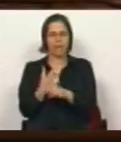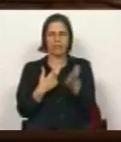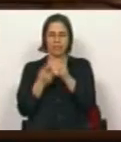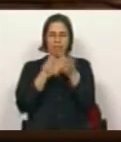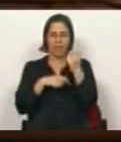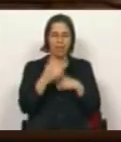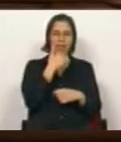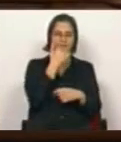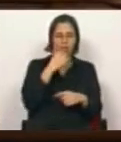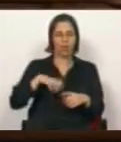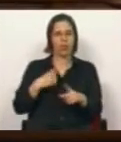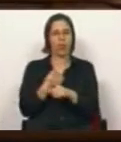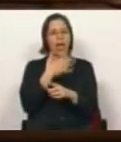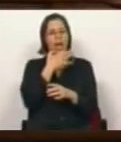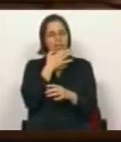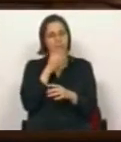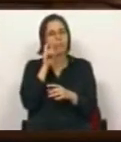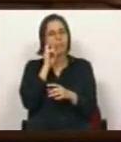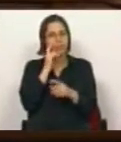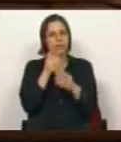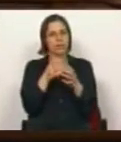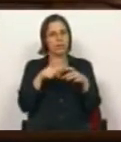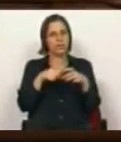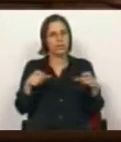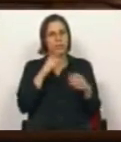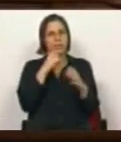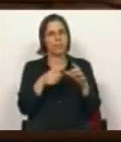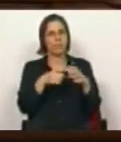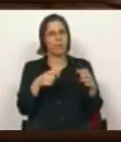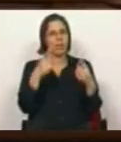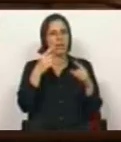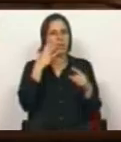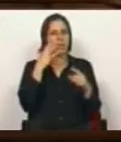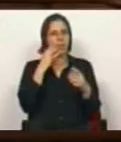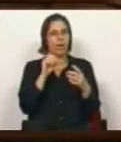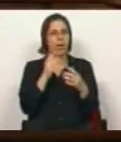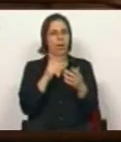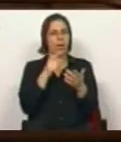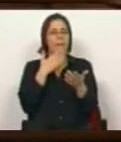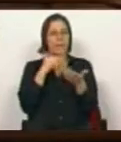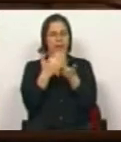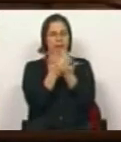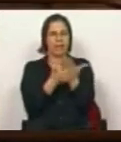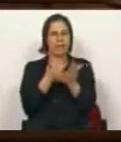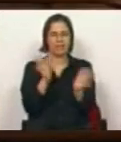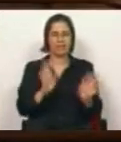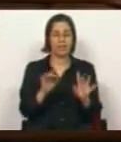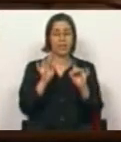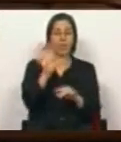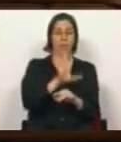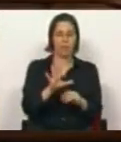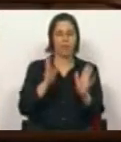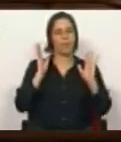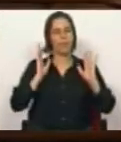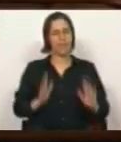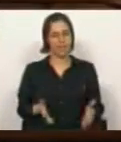de vender frutas e legumes acondicionados em cuvetes descartáveis que contenham plástico ou esferovite. Desta forma, devem